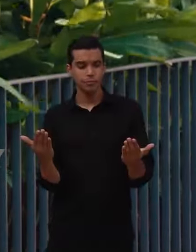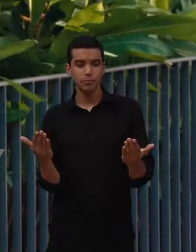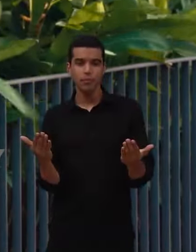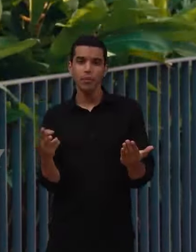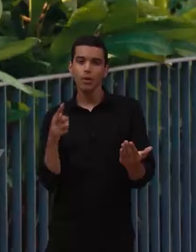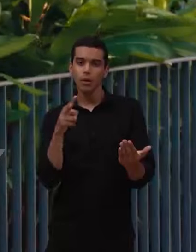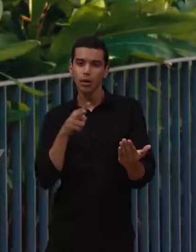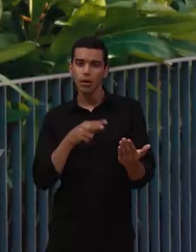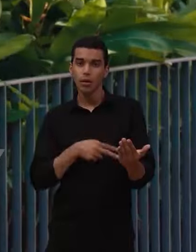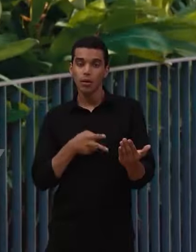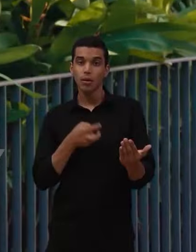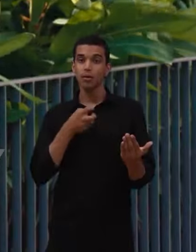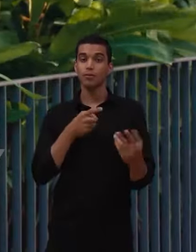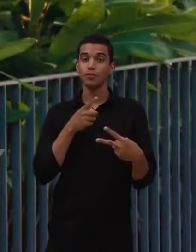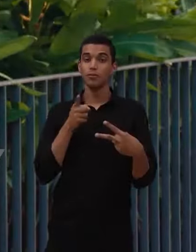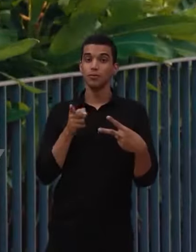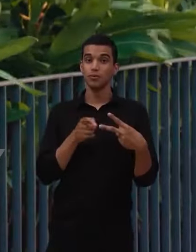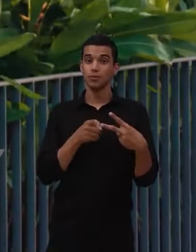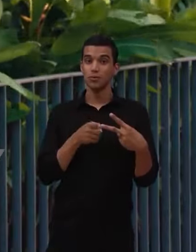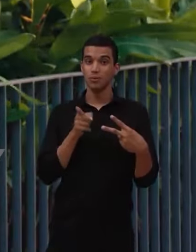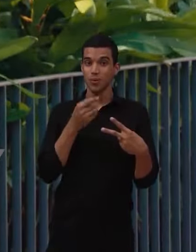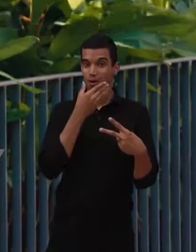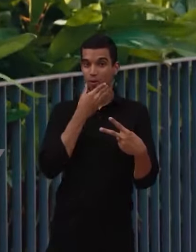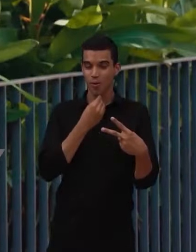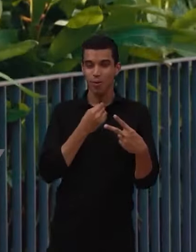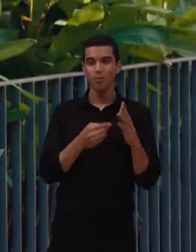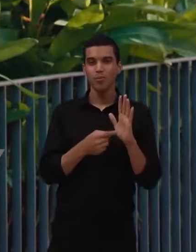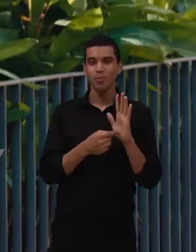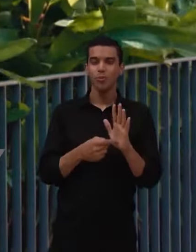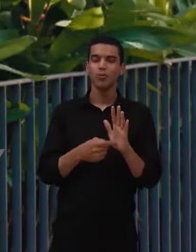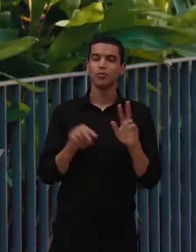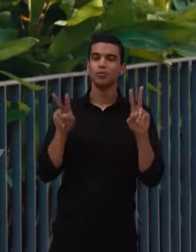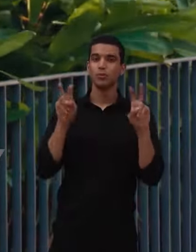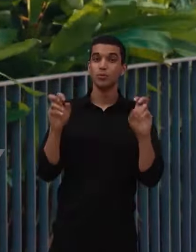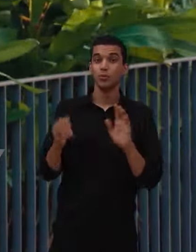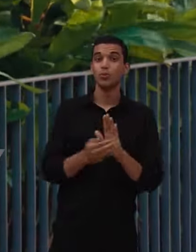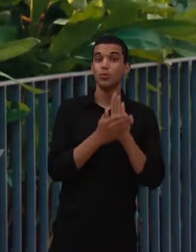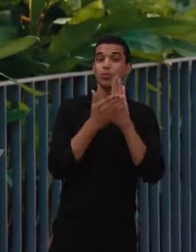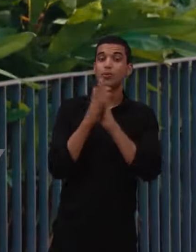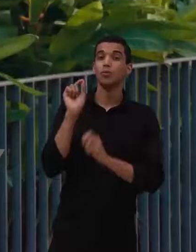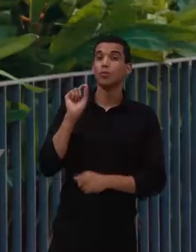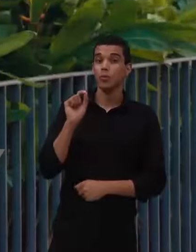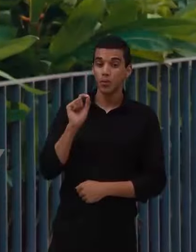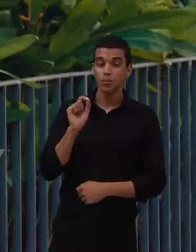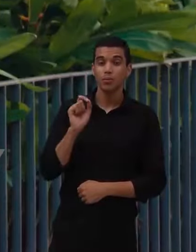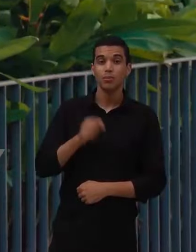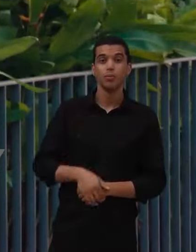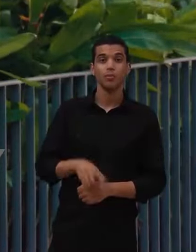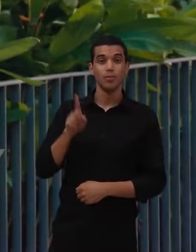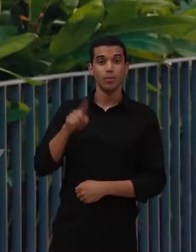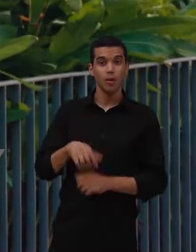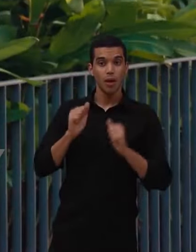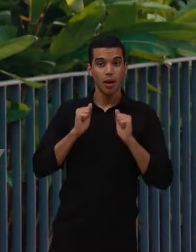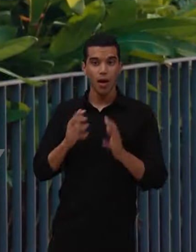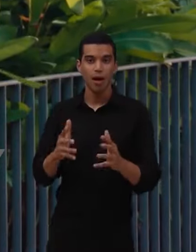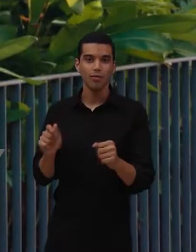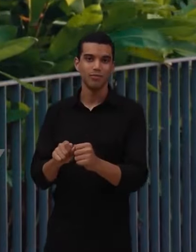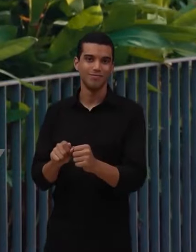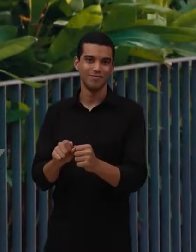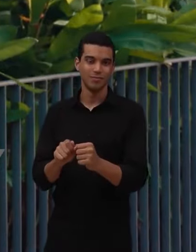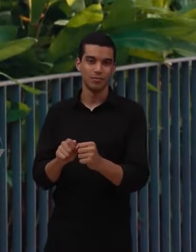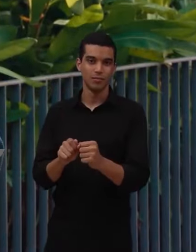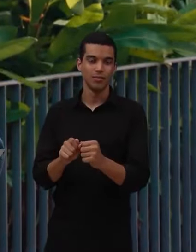a segunda direção que o salmista vai empregar para o louvor é a ação. E